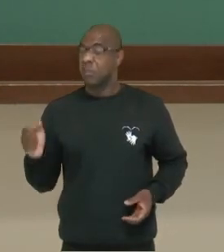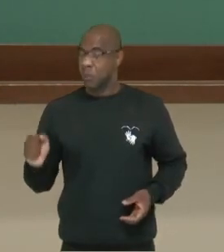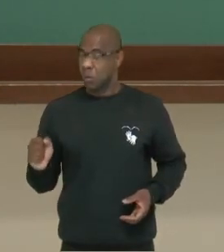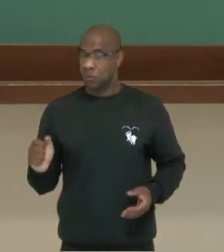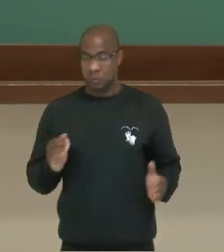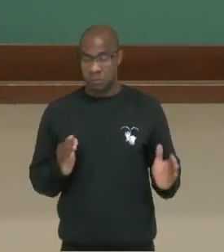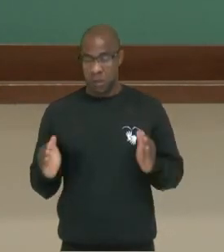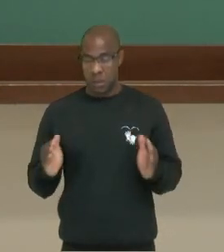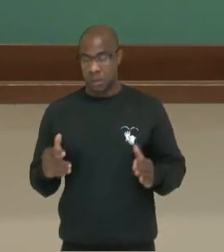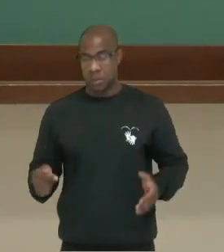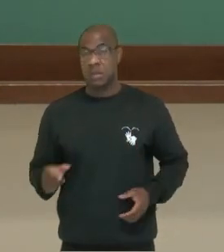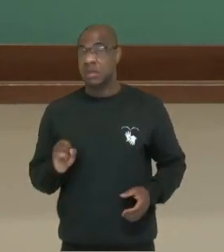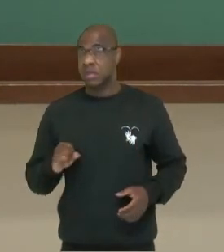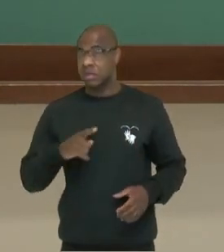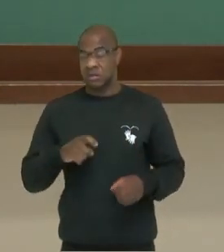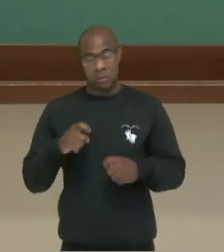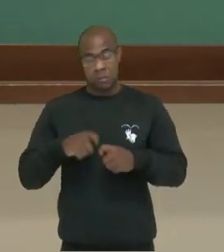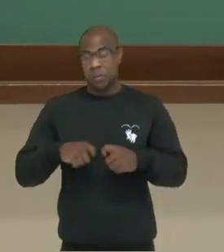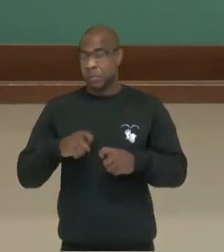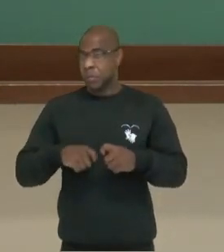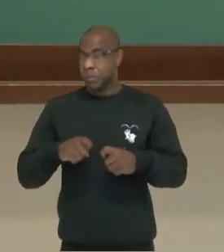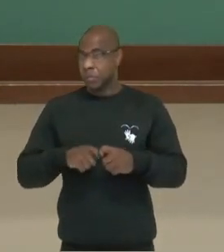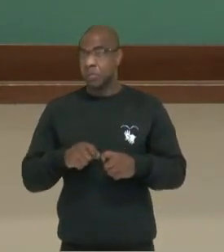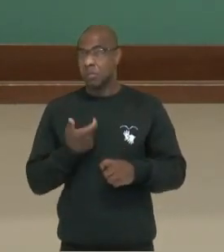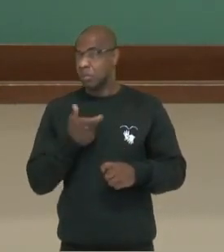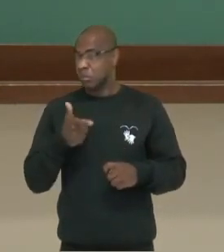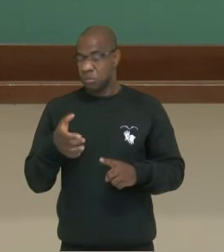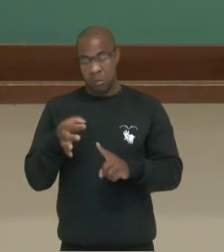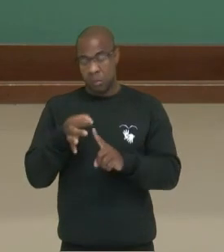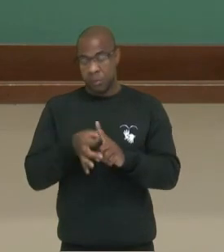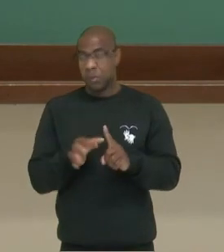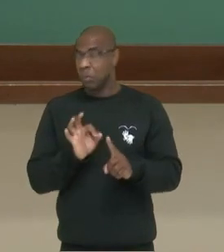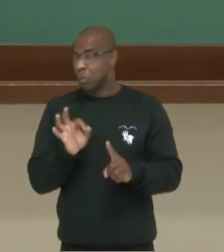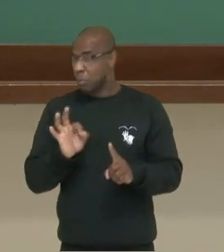relação sexual sem uso do preservativo,